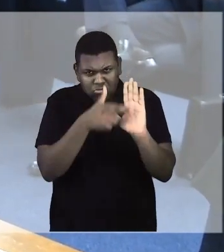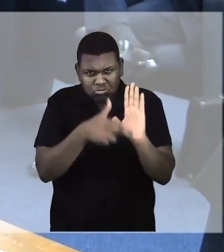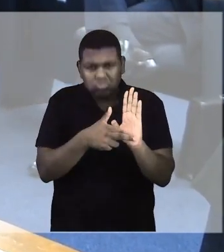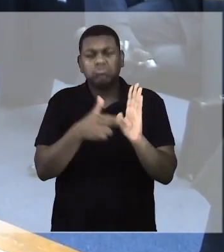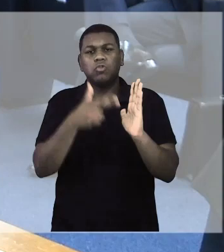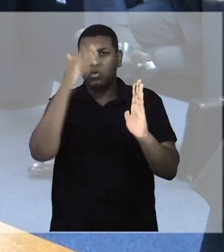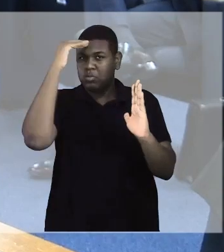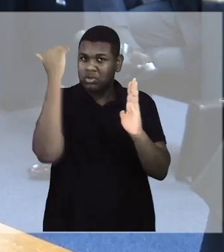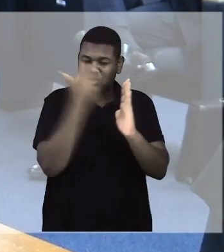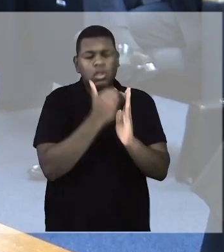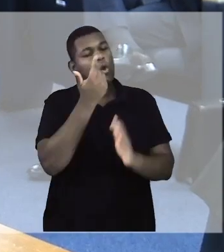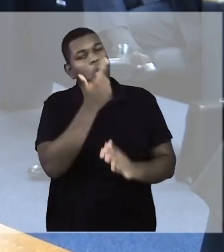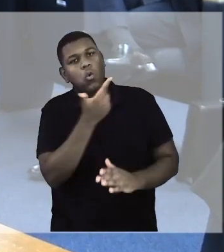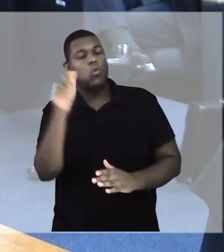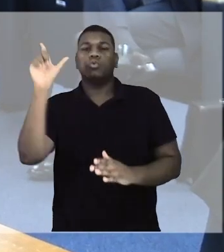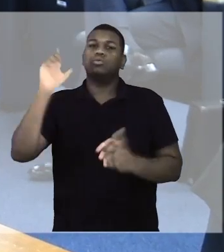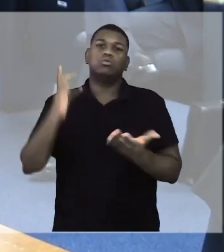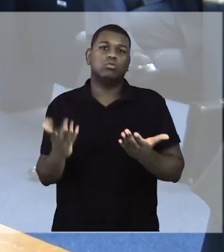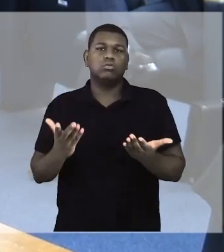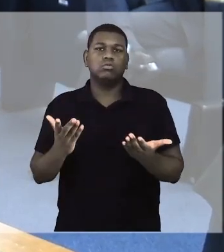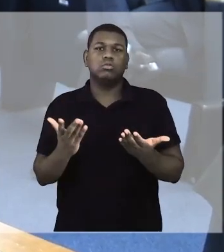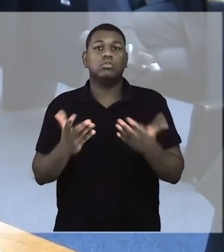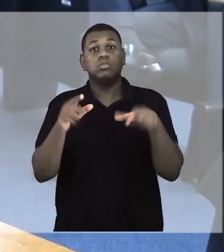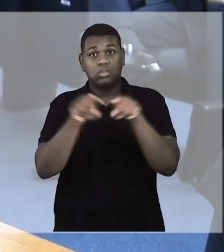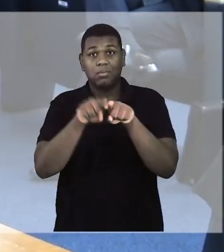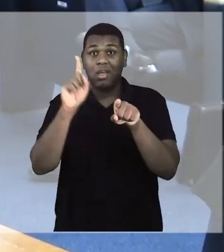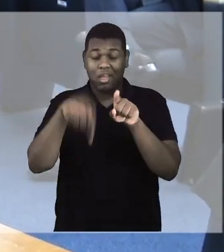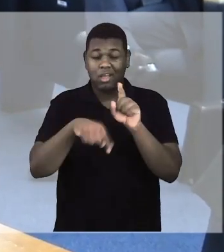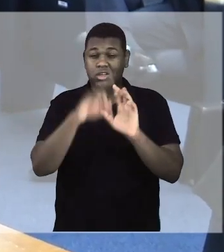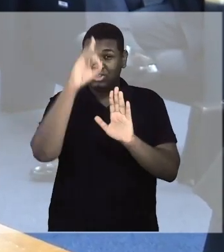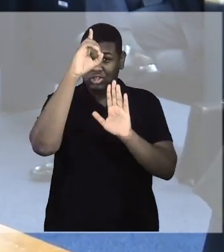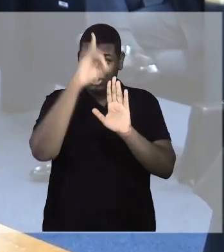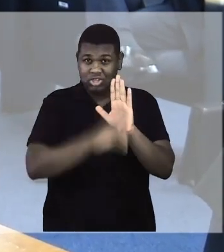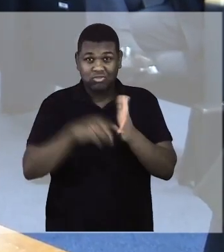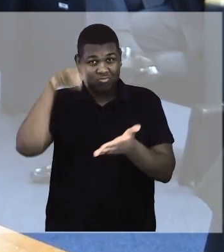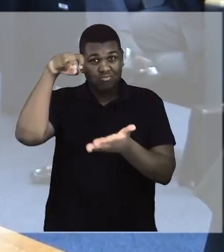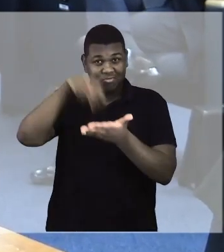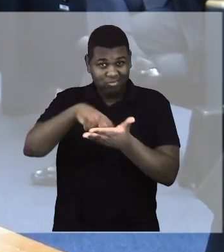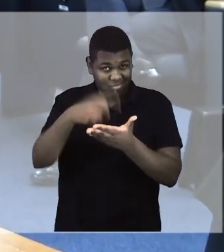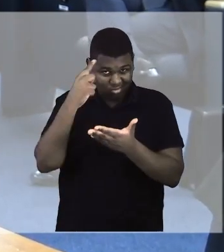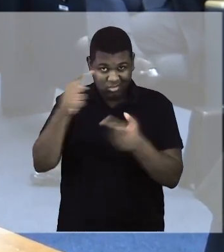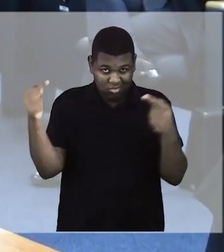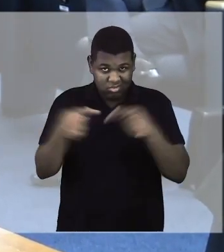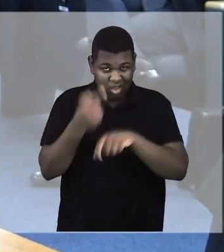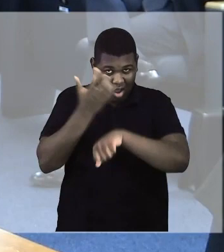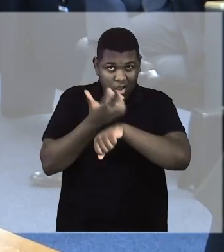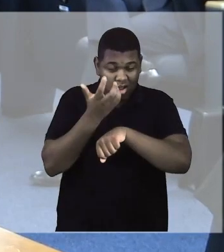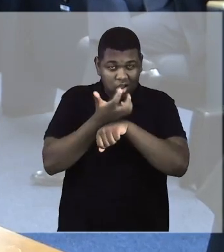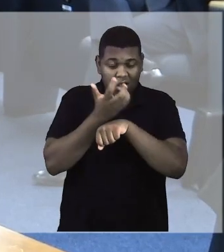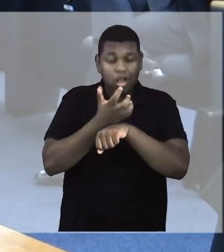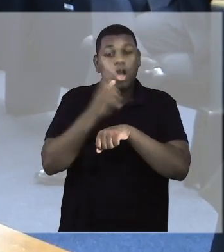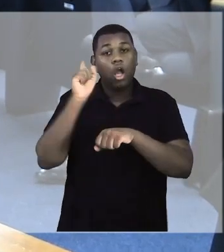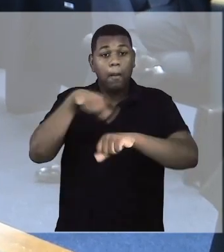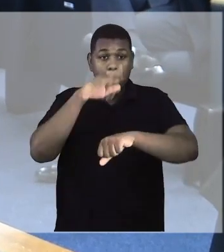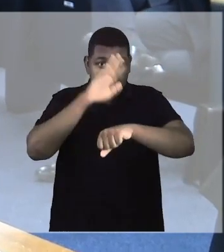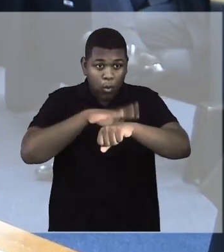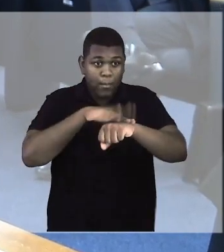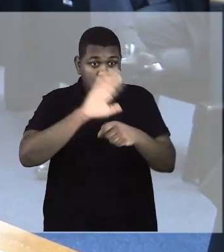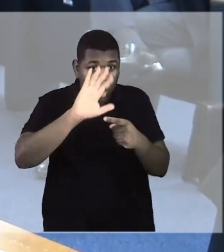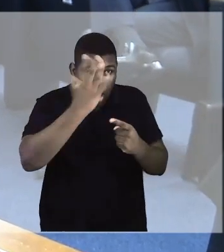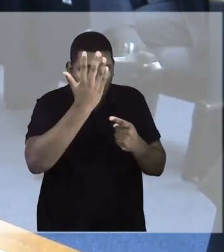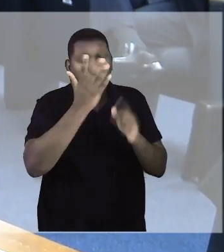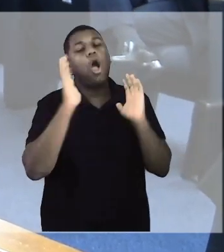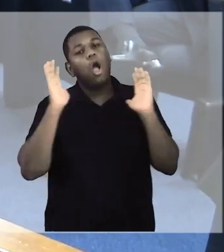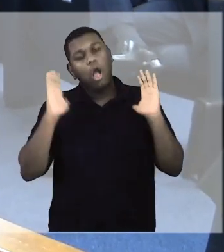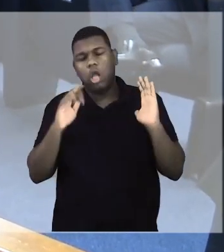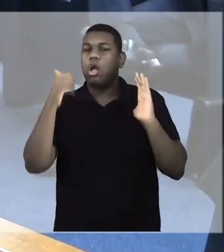2006, quando a ordem jurídica era outra, o regulamento a respeito de prescrição era outro, e por se tratar de direito penal,